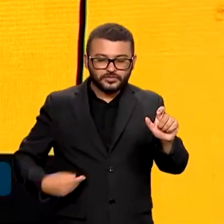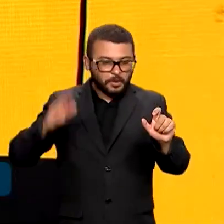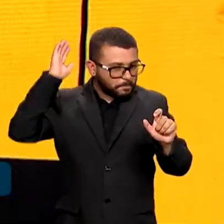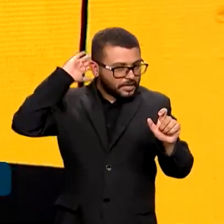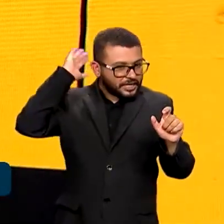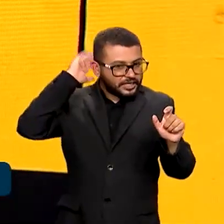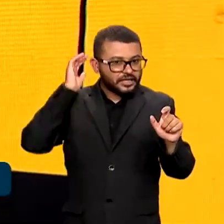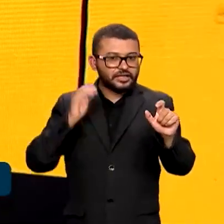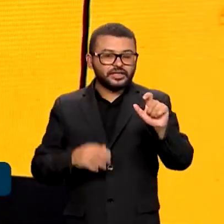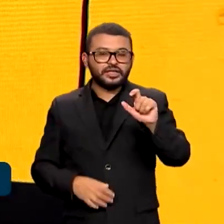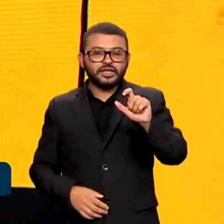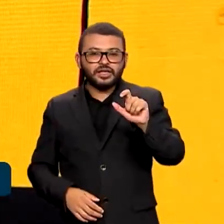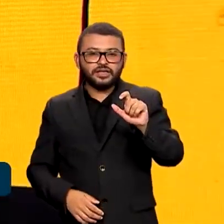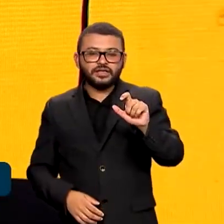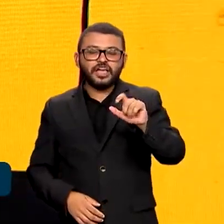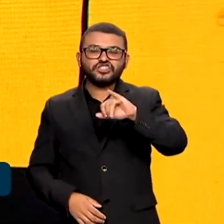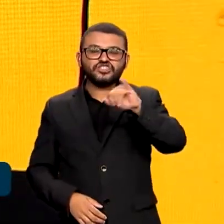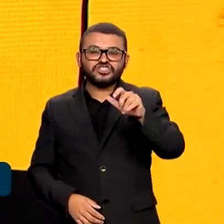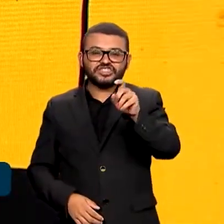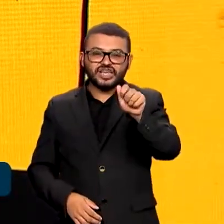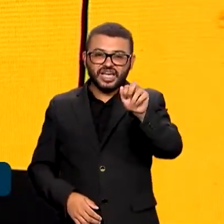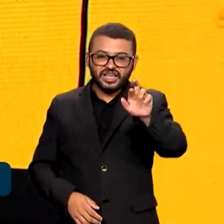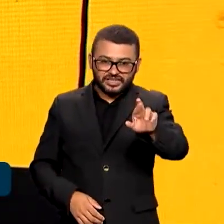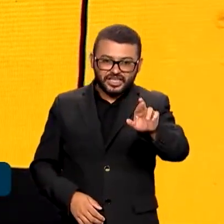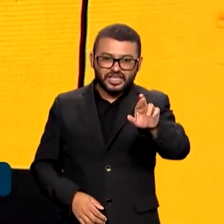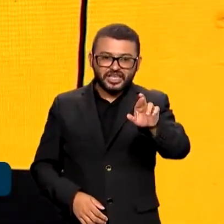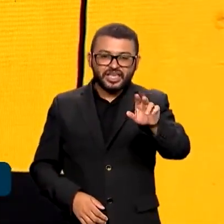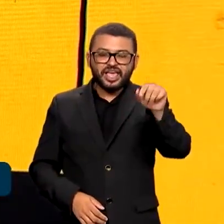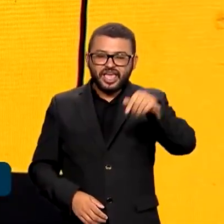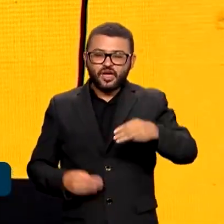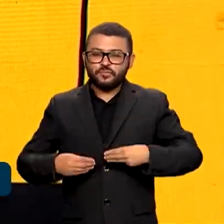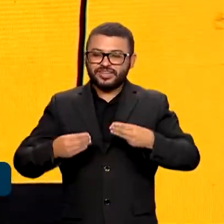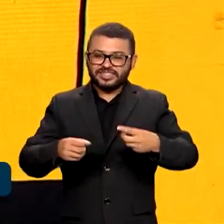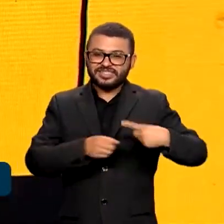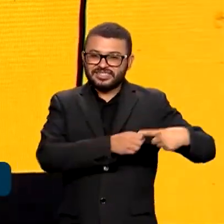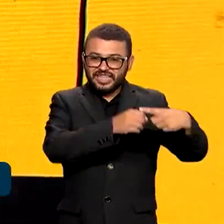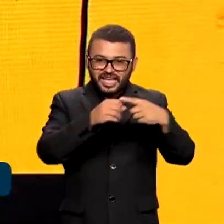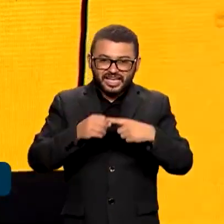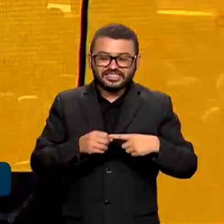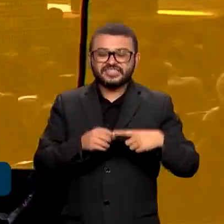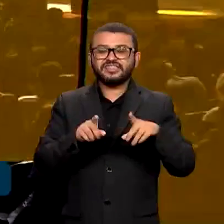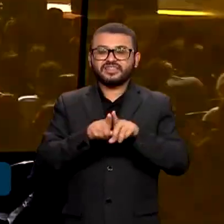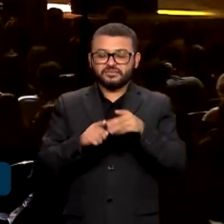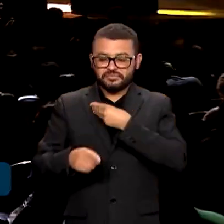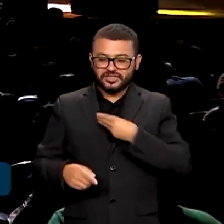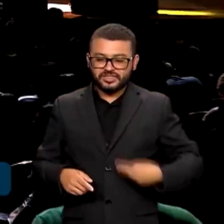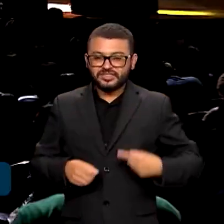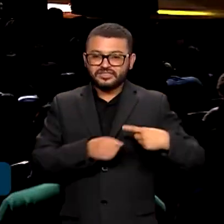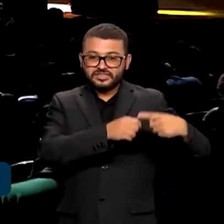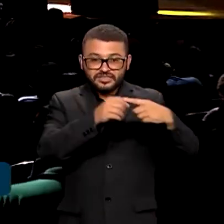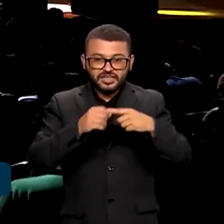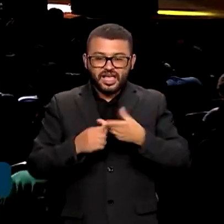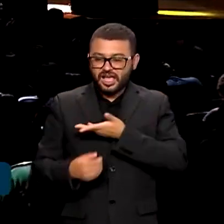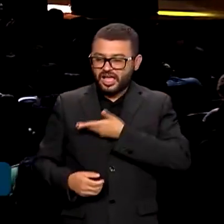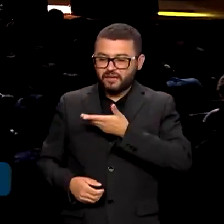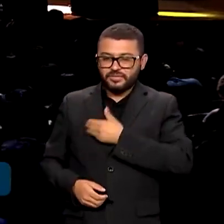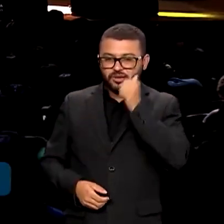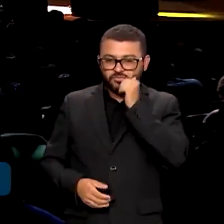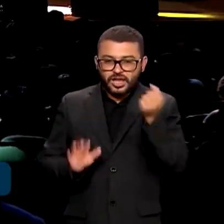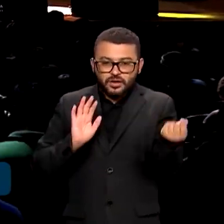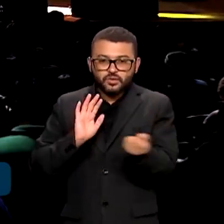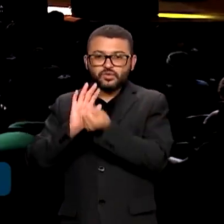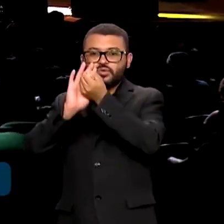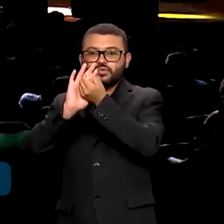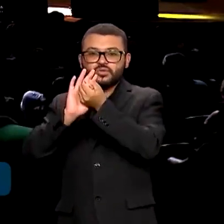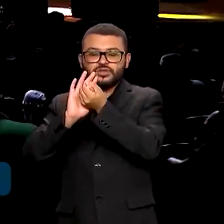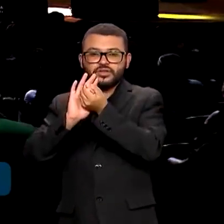paraense Jader Barbalho, ministro das Cidades, e da minha querida companheira, símbolo da luta ambiental